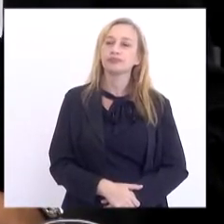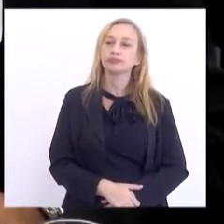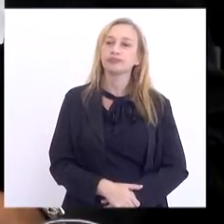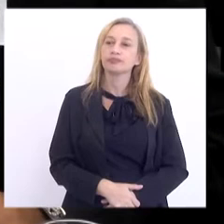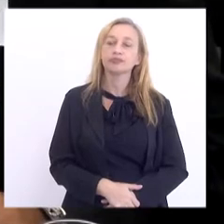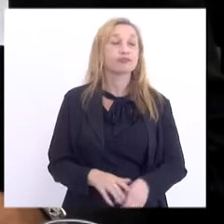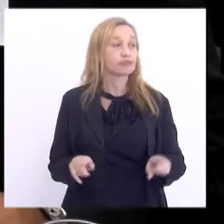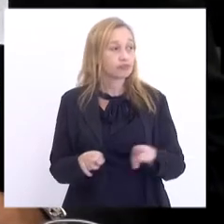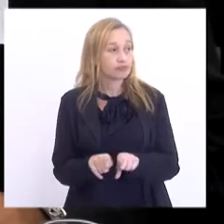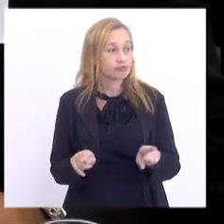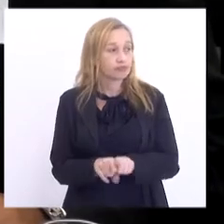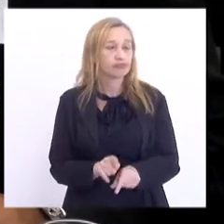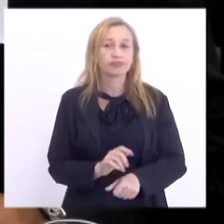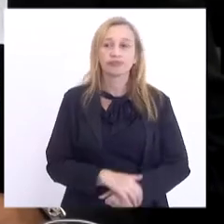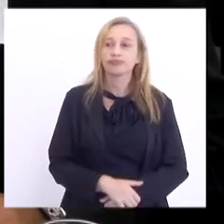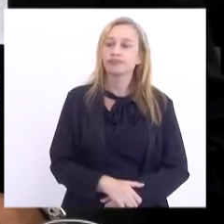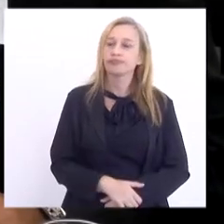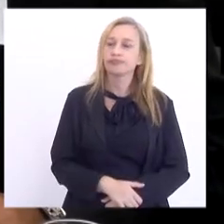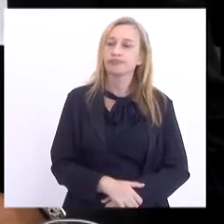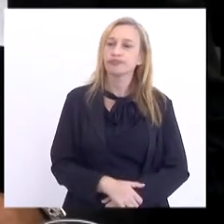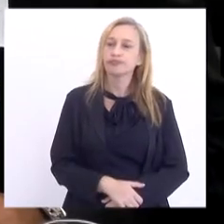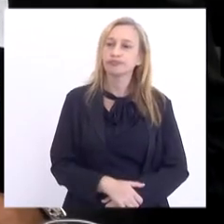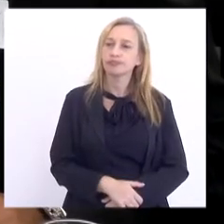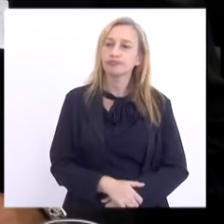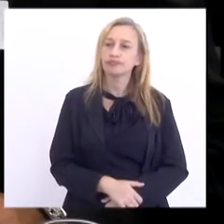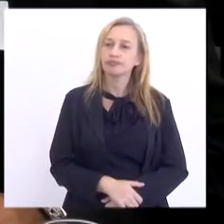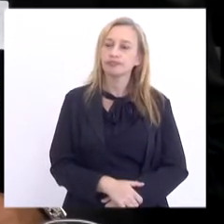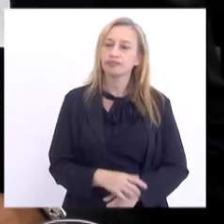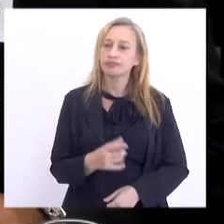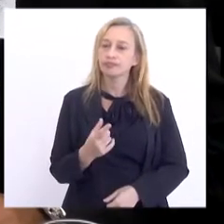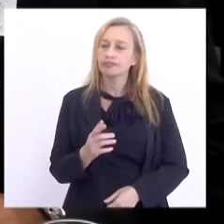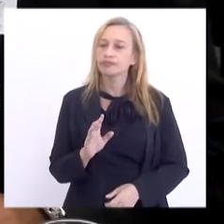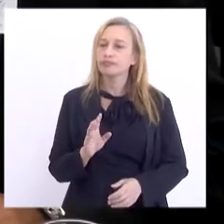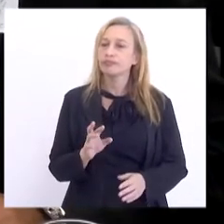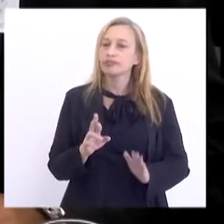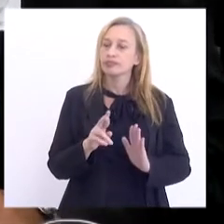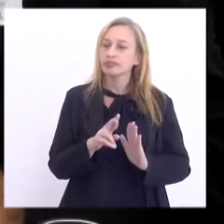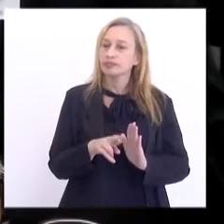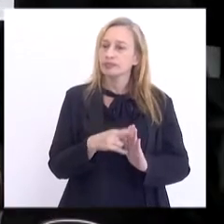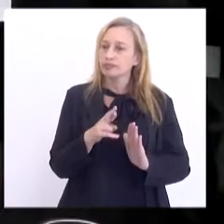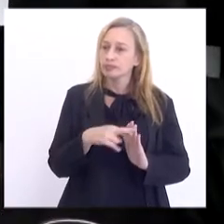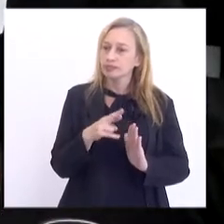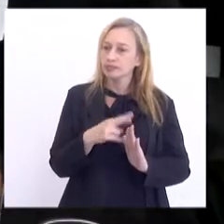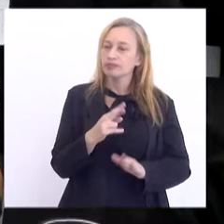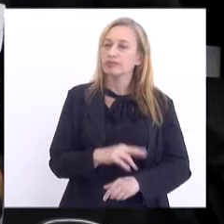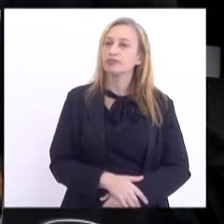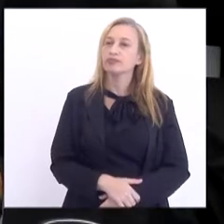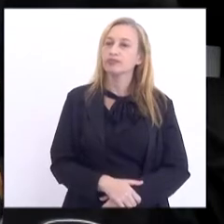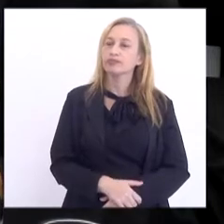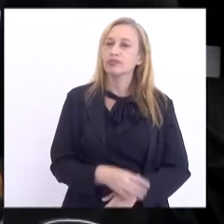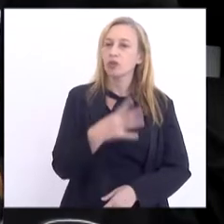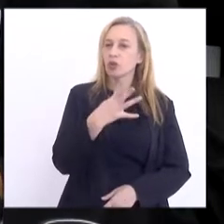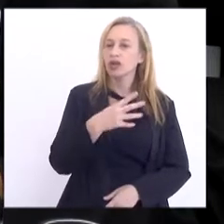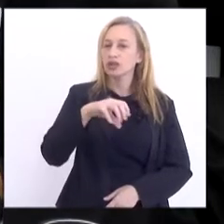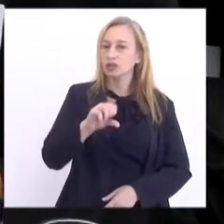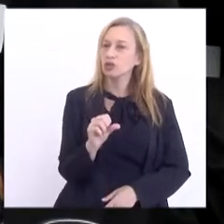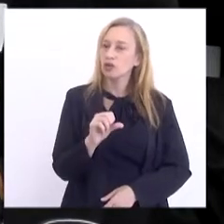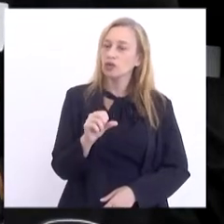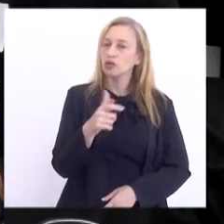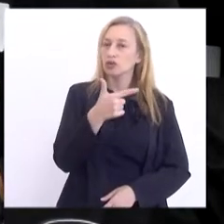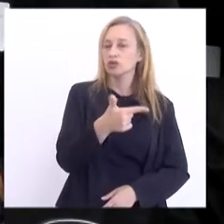ah e também é baixamos na resolução A 49